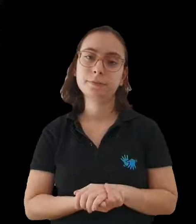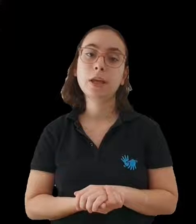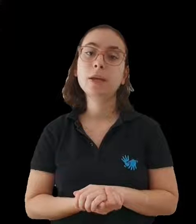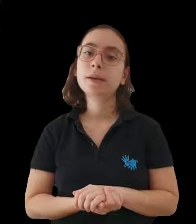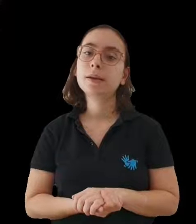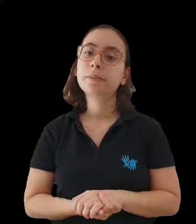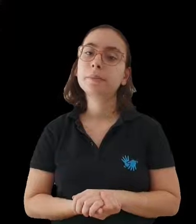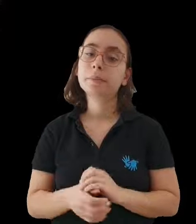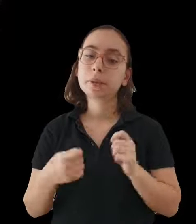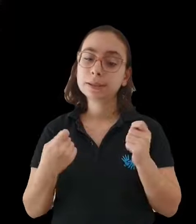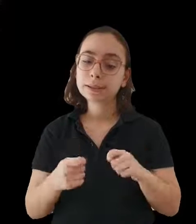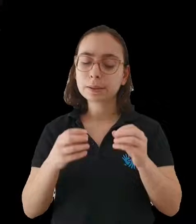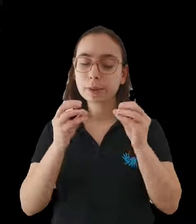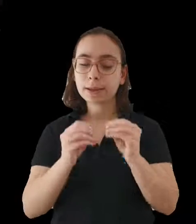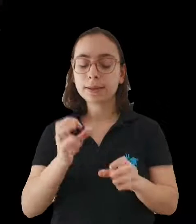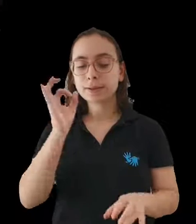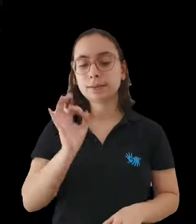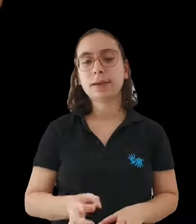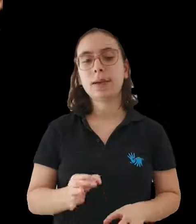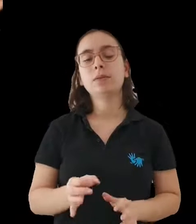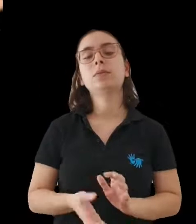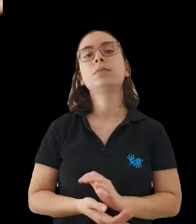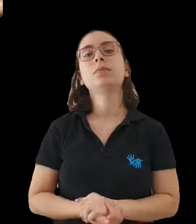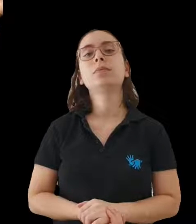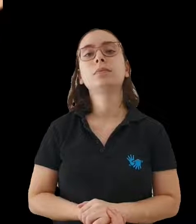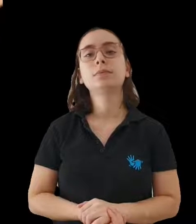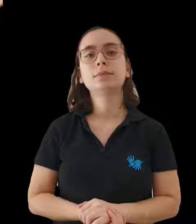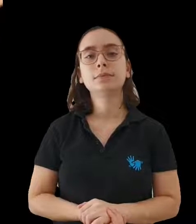sabe? Então, imaginem que vocês são esses bonecos.